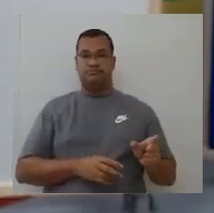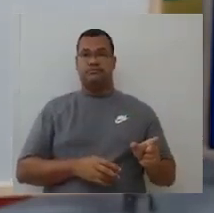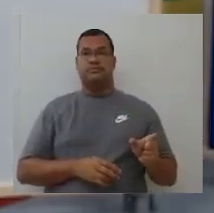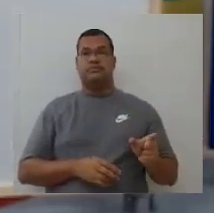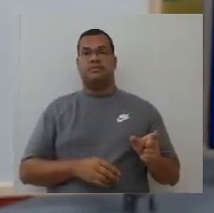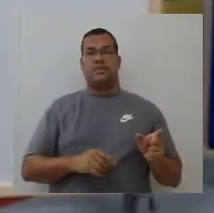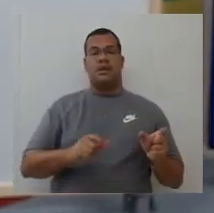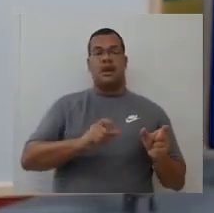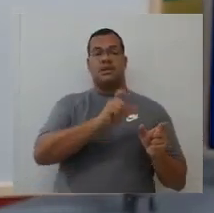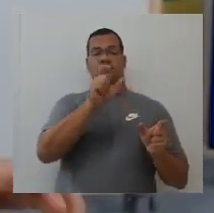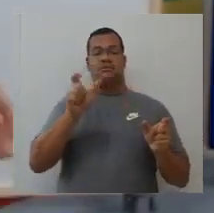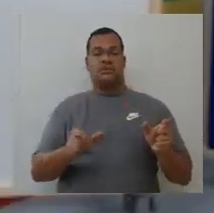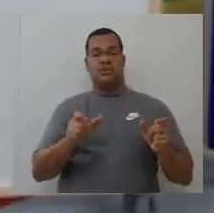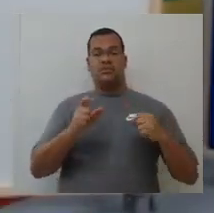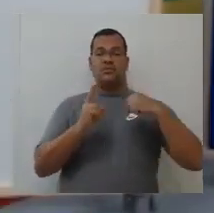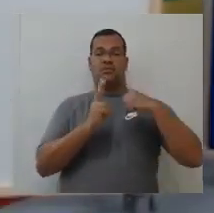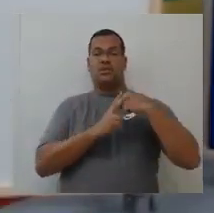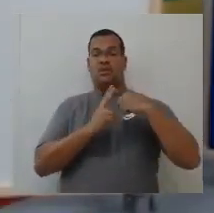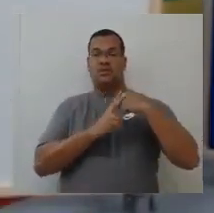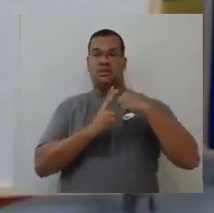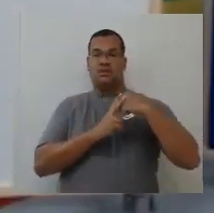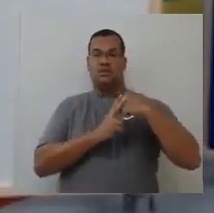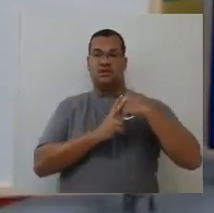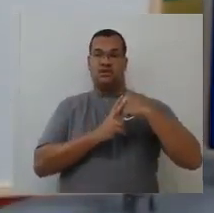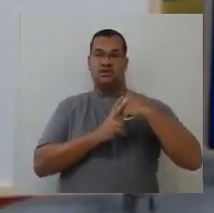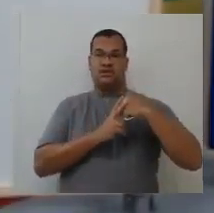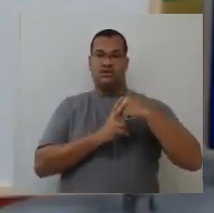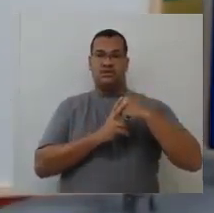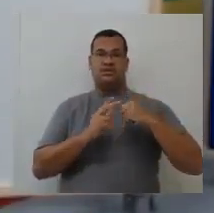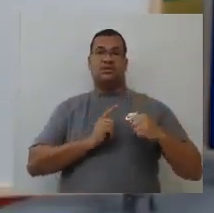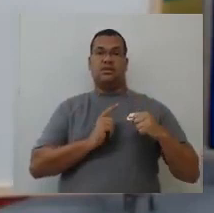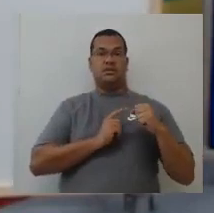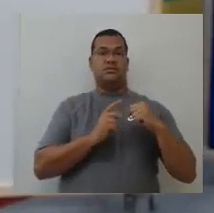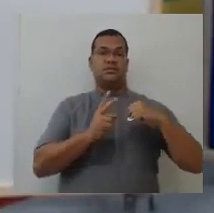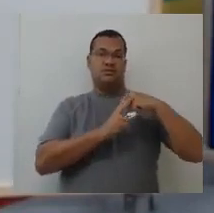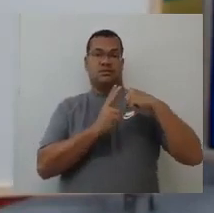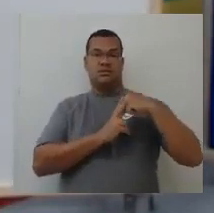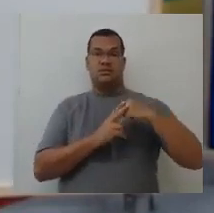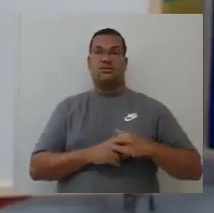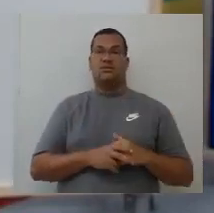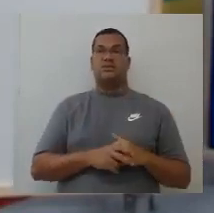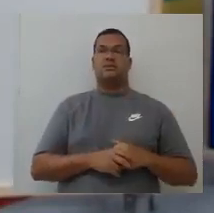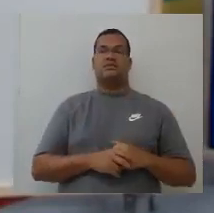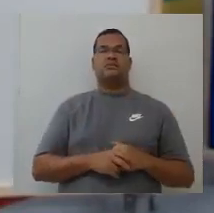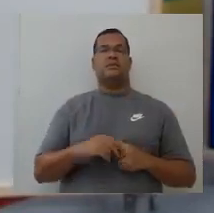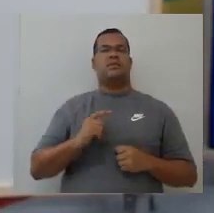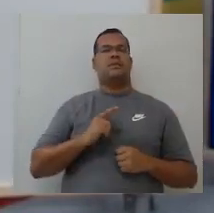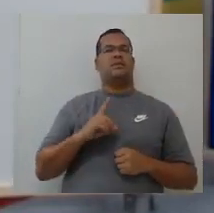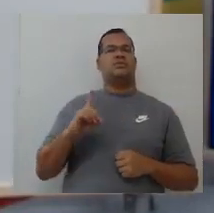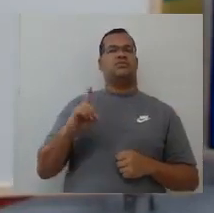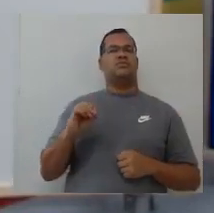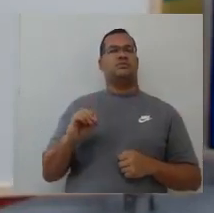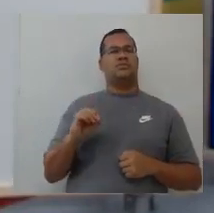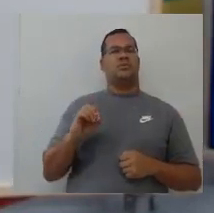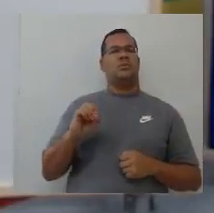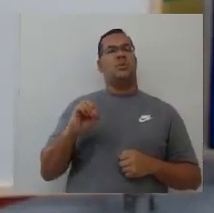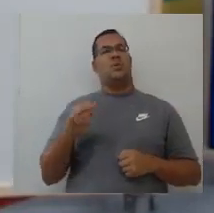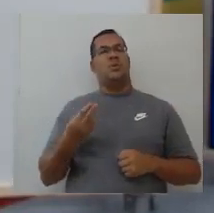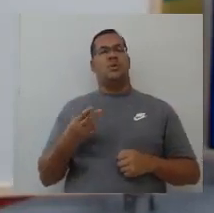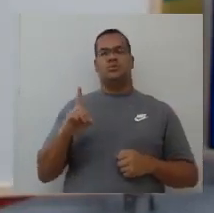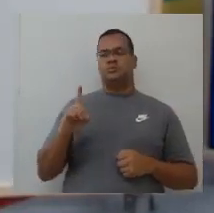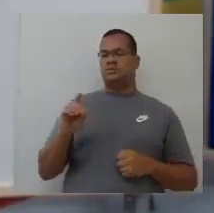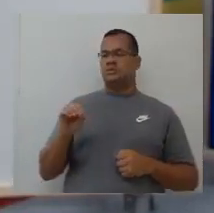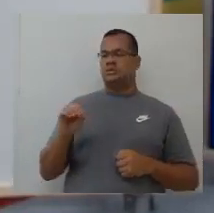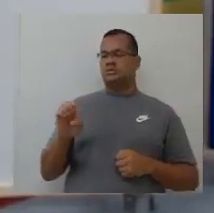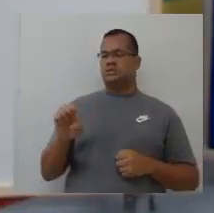preciso utilizar o verbo auxiliar. Ora, presente simples. Tem 2 verbos auxiliares. Quais são? O do e o das. Eu só vou utilizar